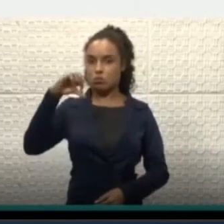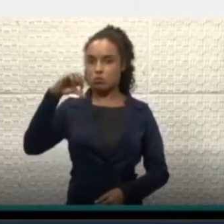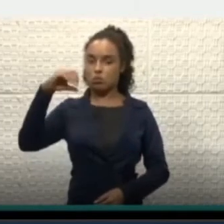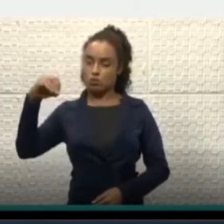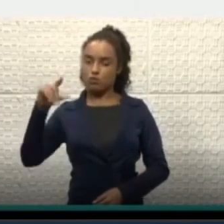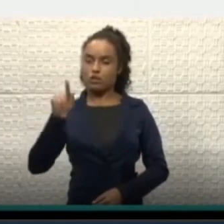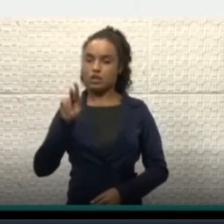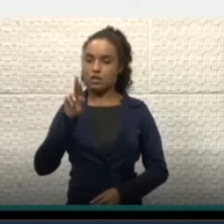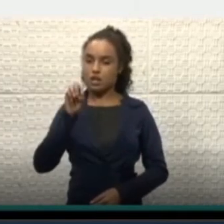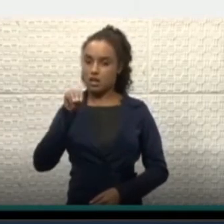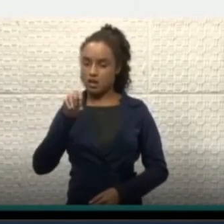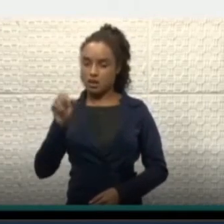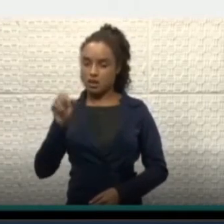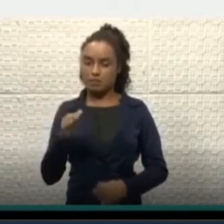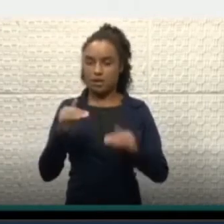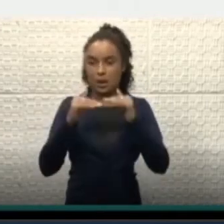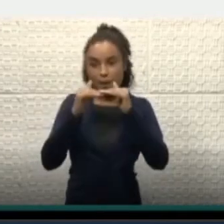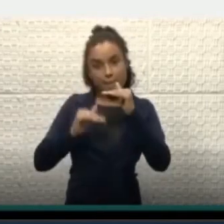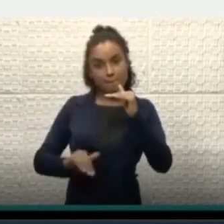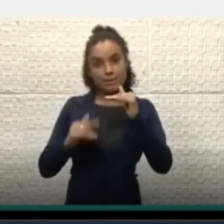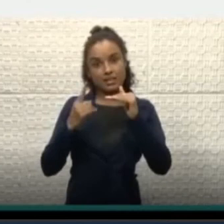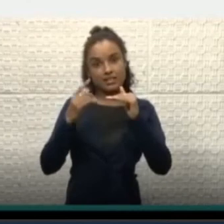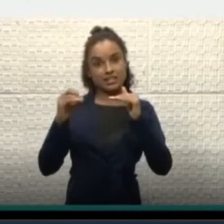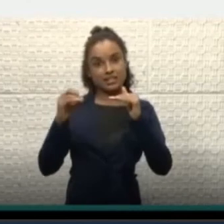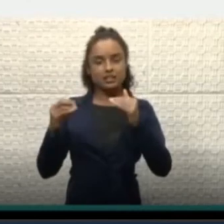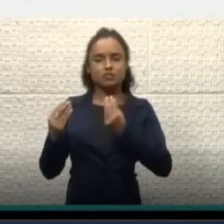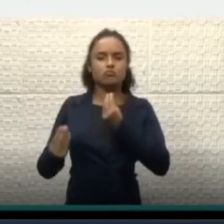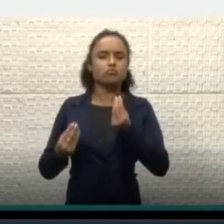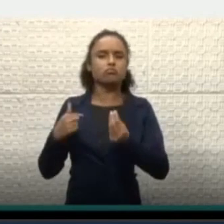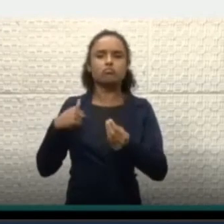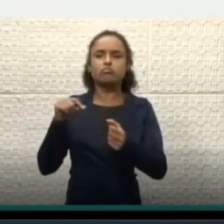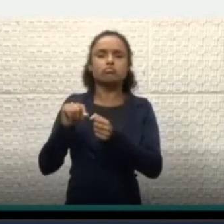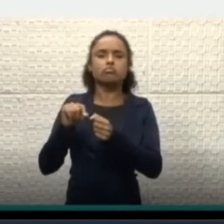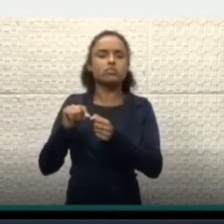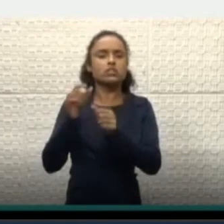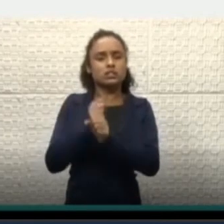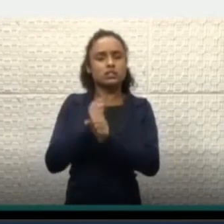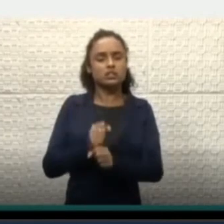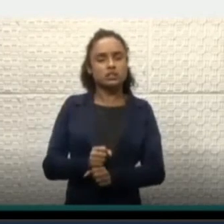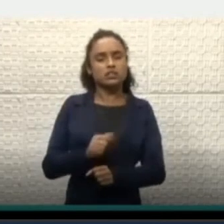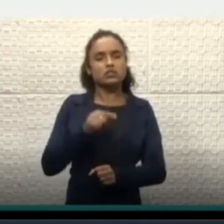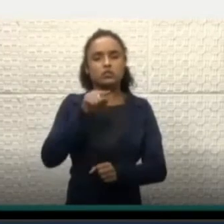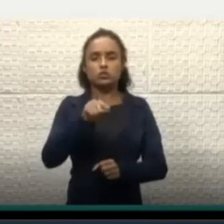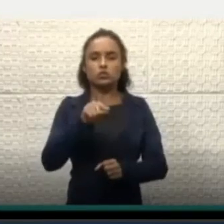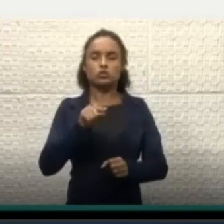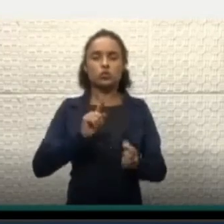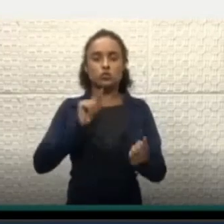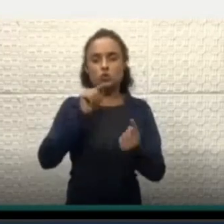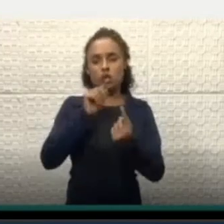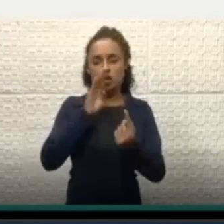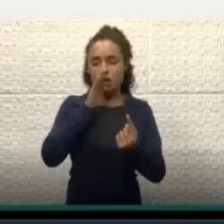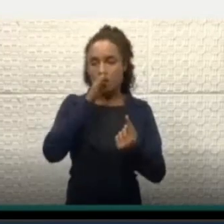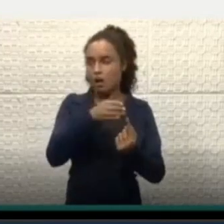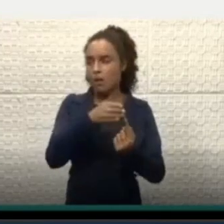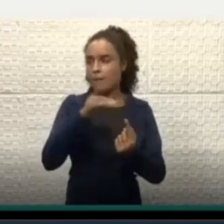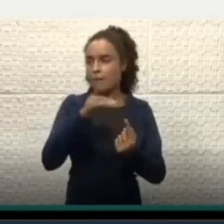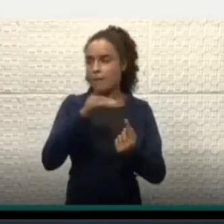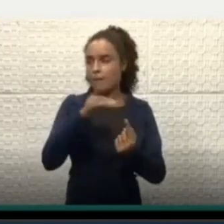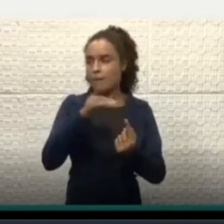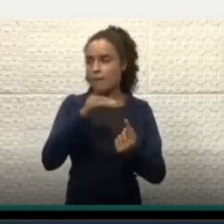milho. Então, é bem abaixo dos 100 gramas que está no roteiro. Então, como é que eu faço esse cálculo? Você faz um cálculo direto,